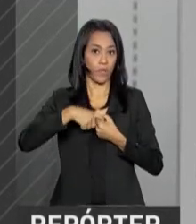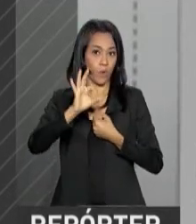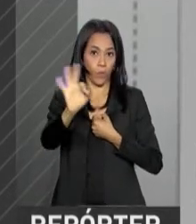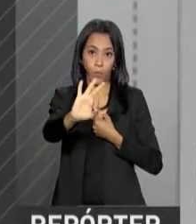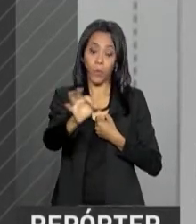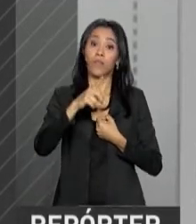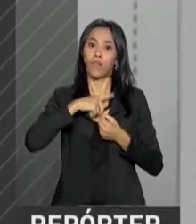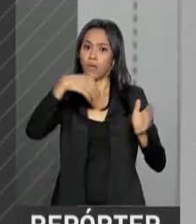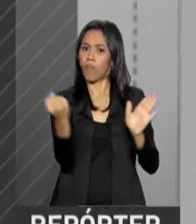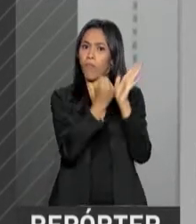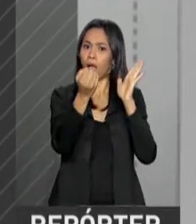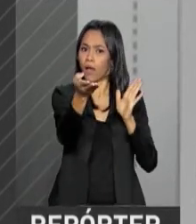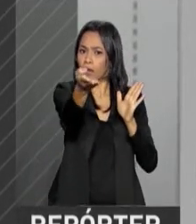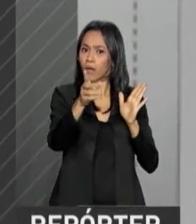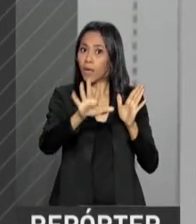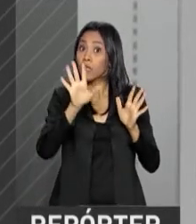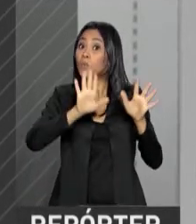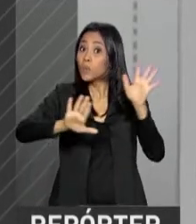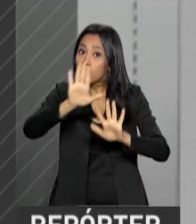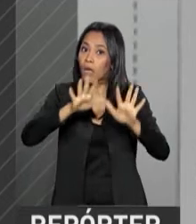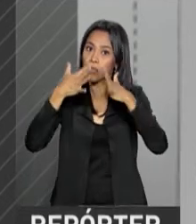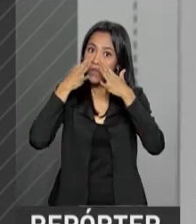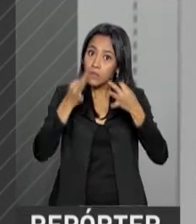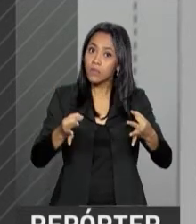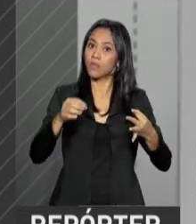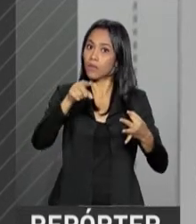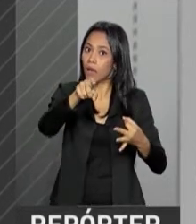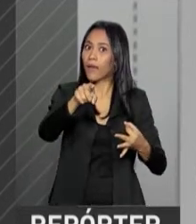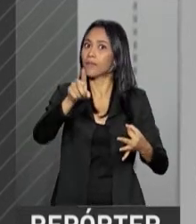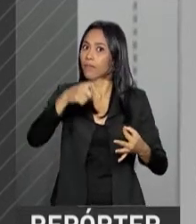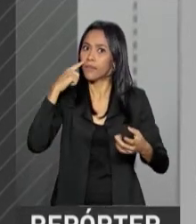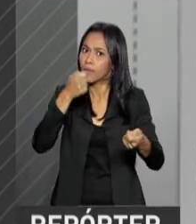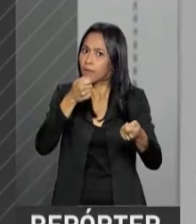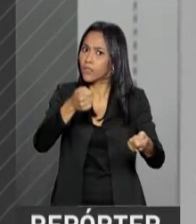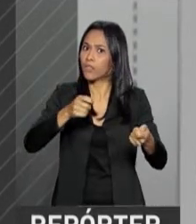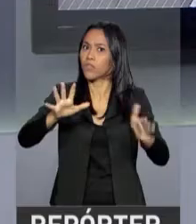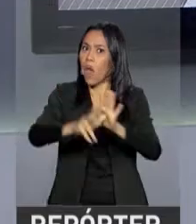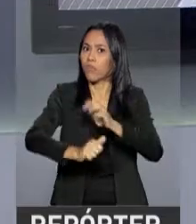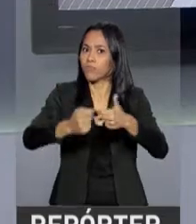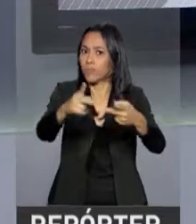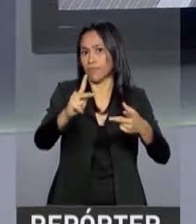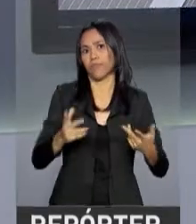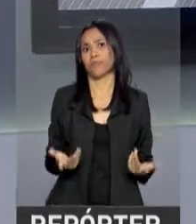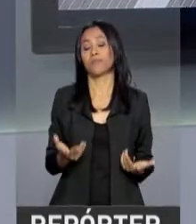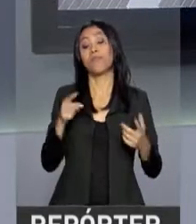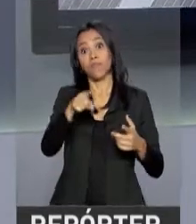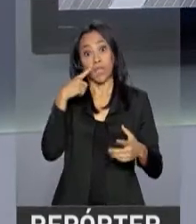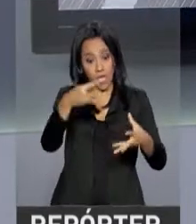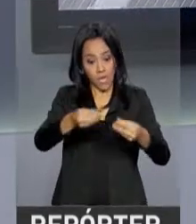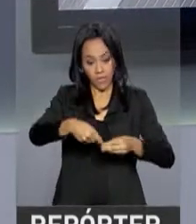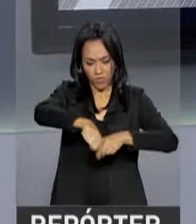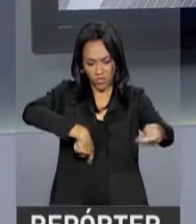de conter a marca do órgão é preciso ter muita atenção porque a carta é uma tentativa de golpe ao receber de destrua